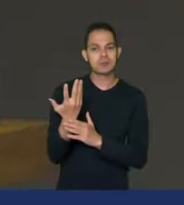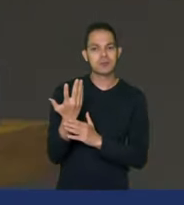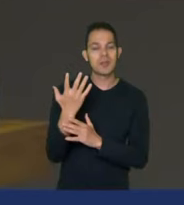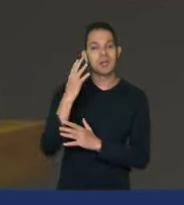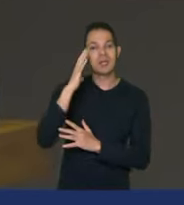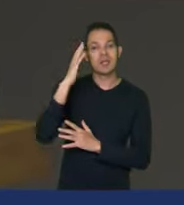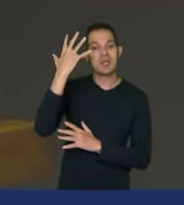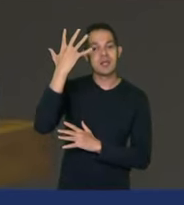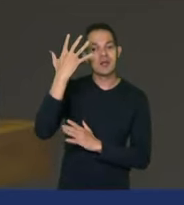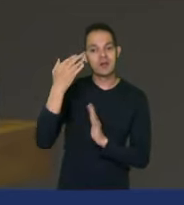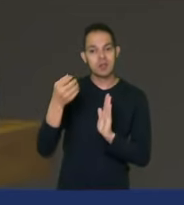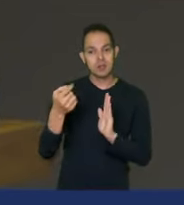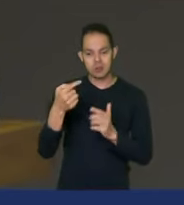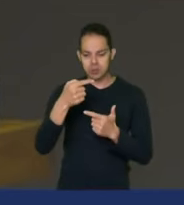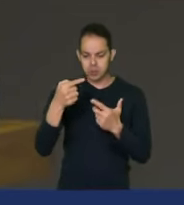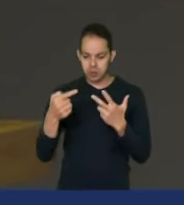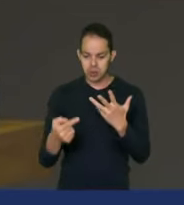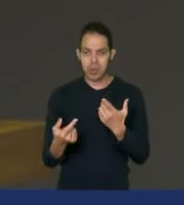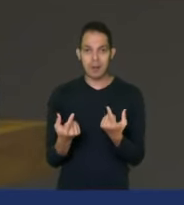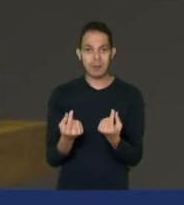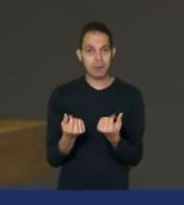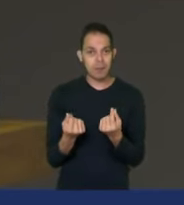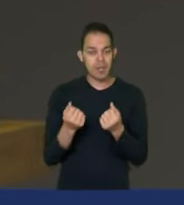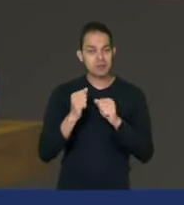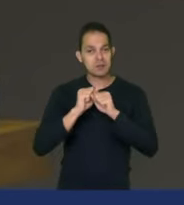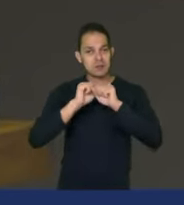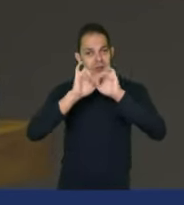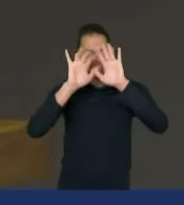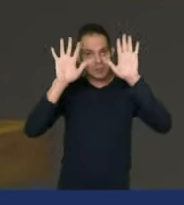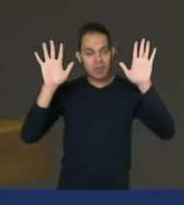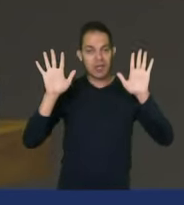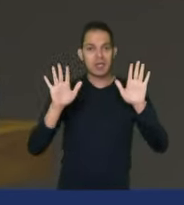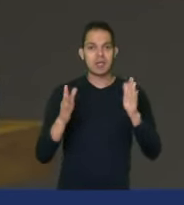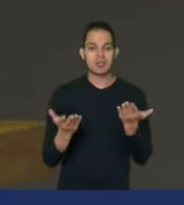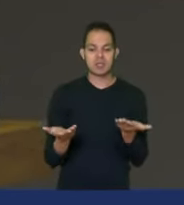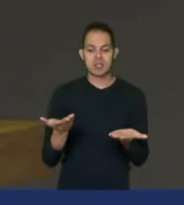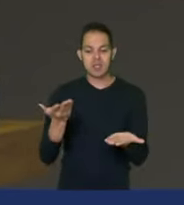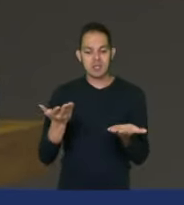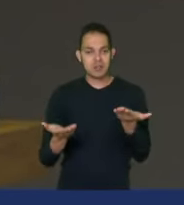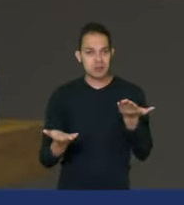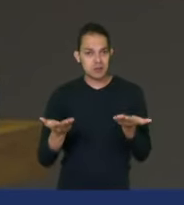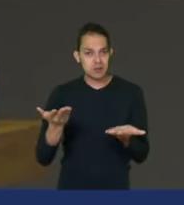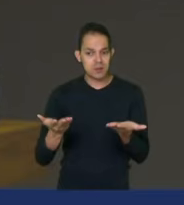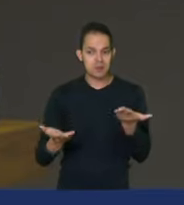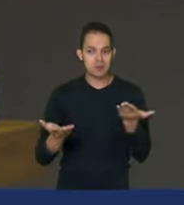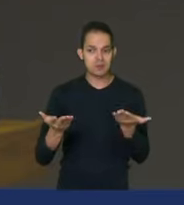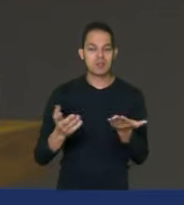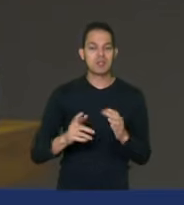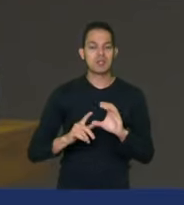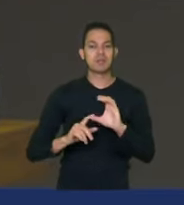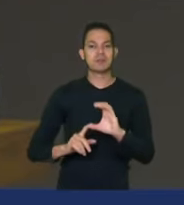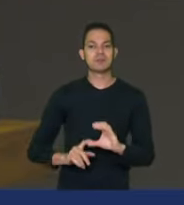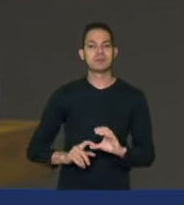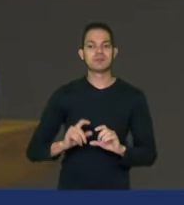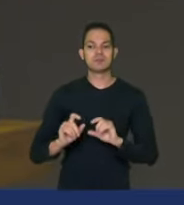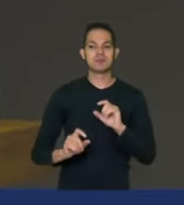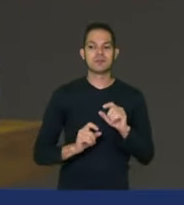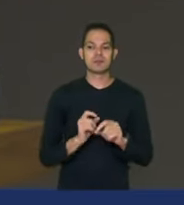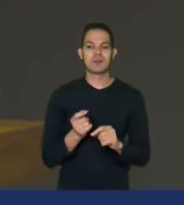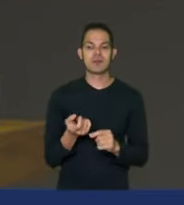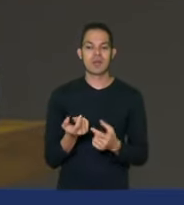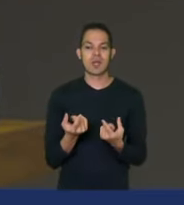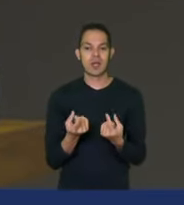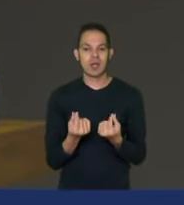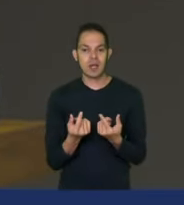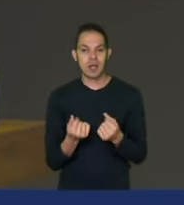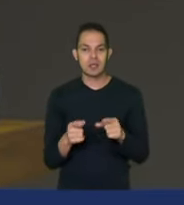definindo uma política de preços transparente, razoável, conforme conforme os custos e uma rentabilidade